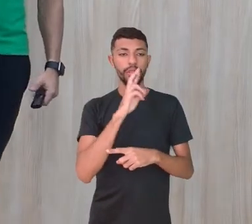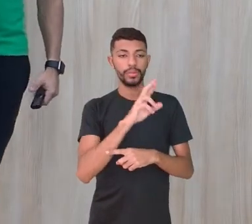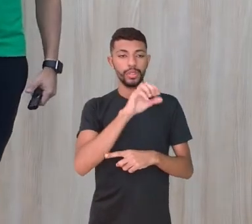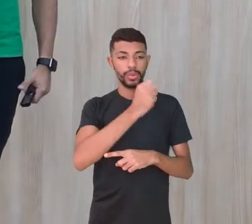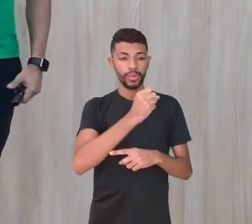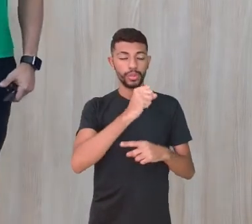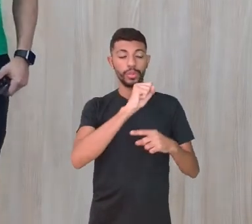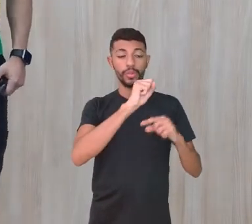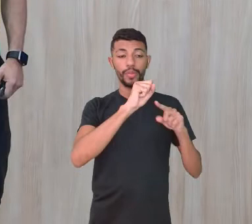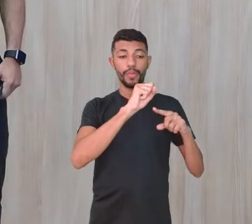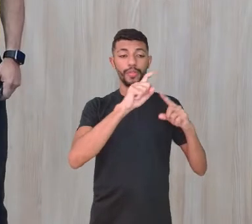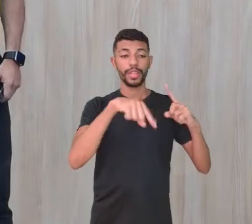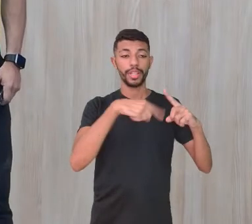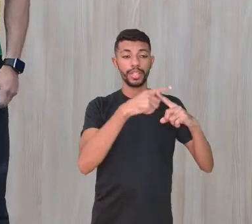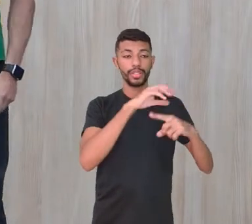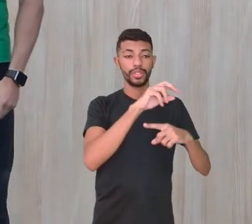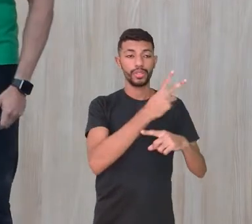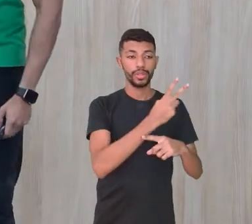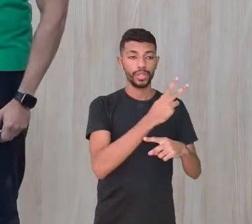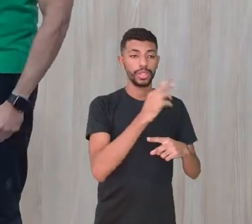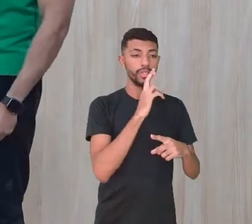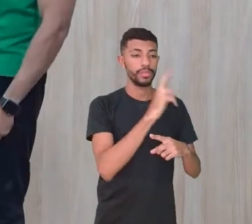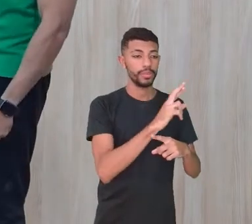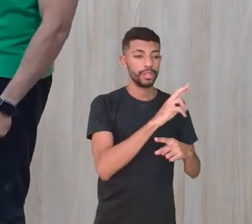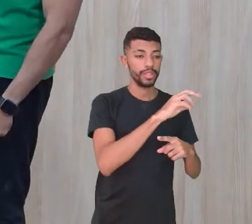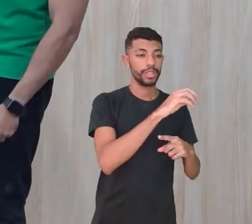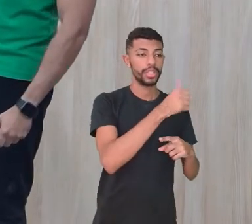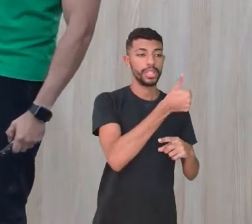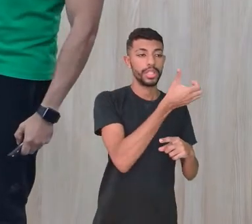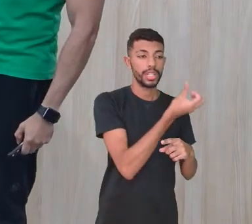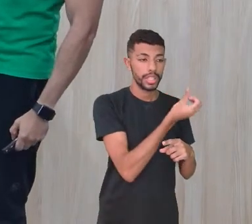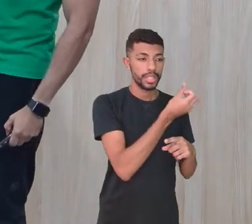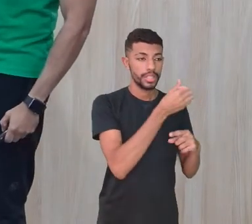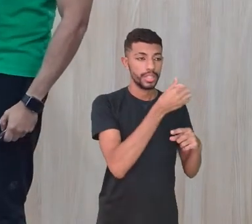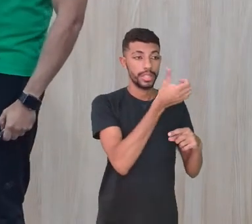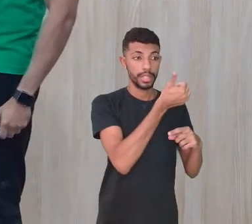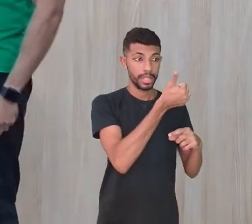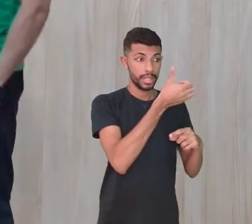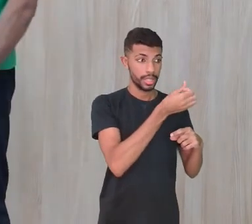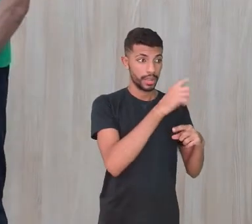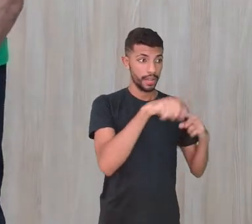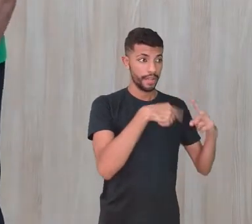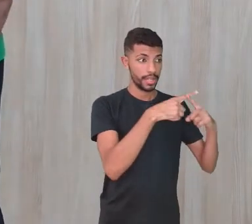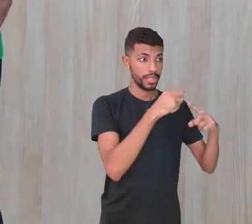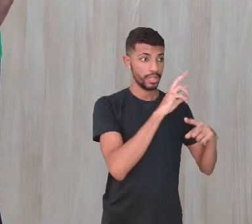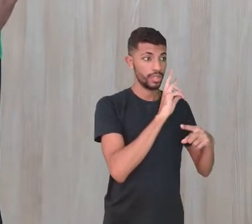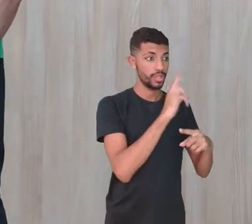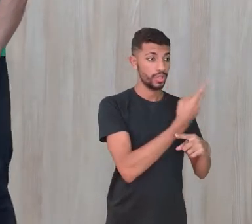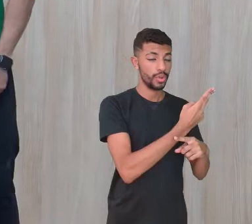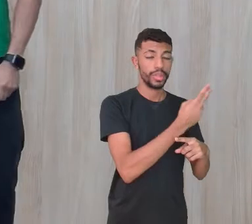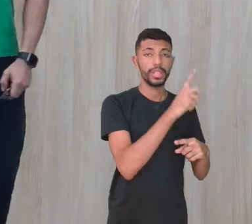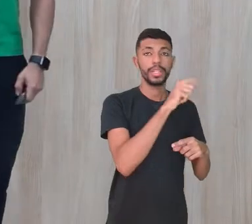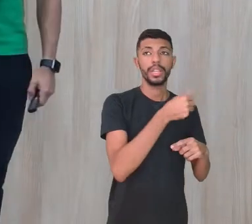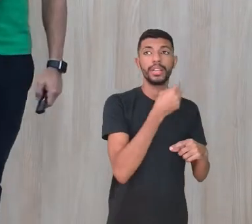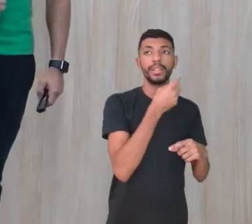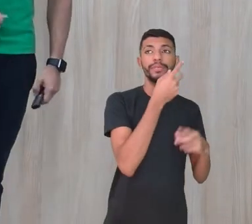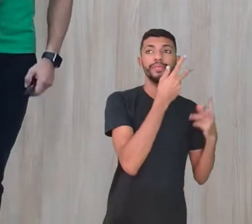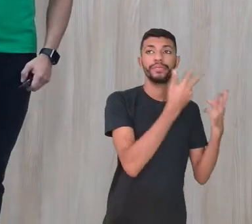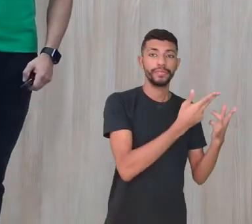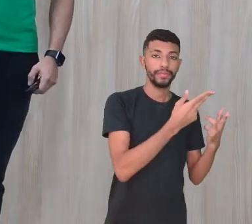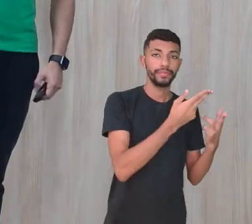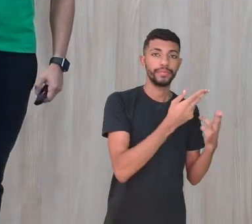a 8, 8 vezes 2 é igual a 16, e 16 vezes 2 é igual a